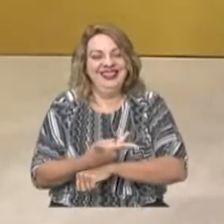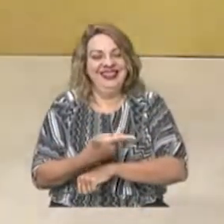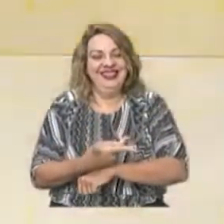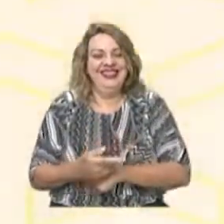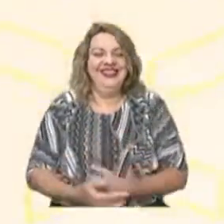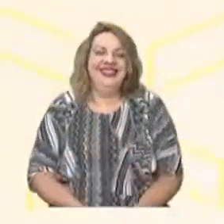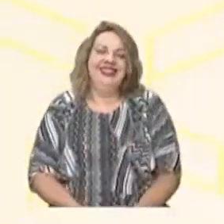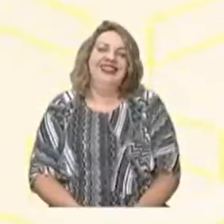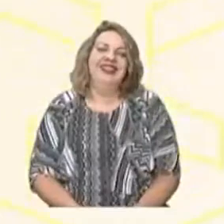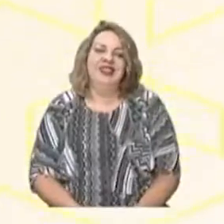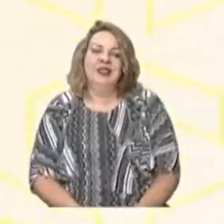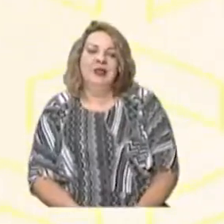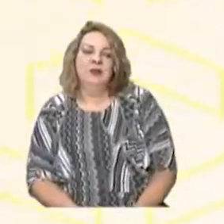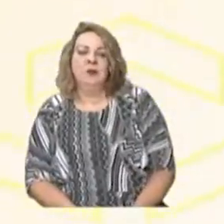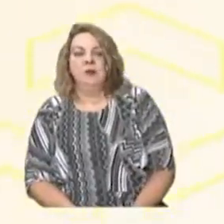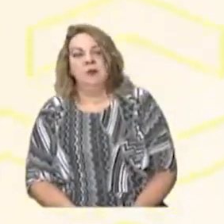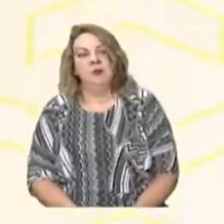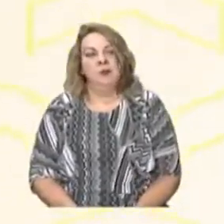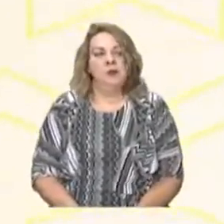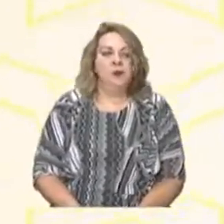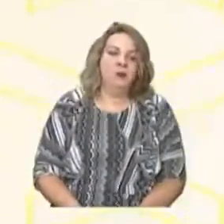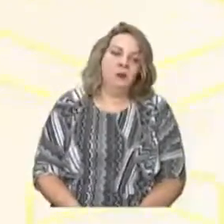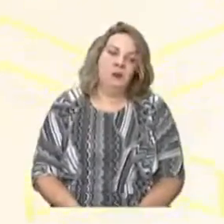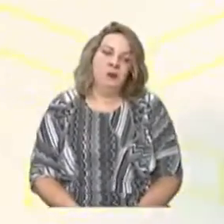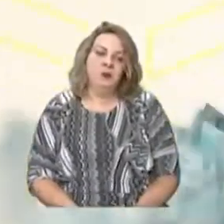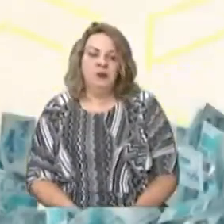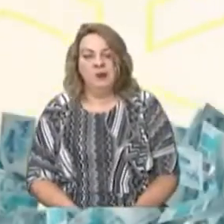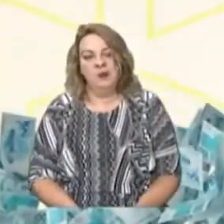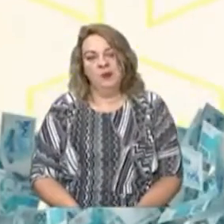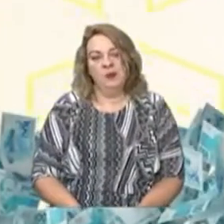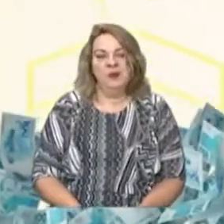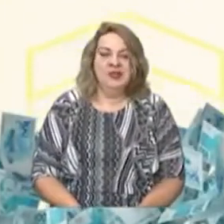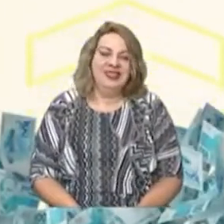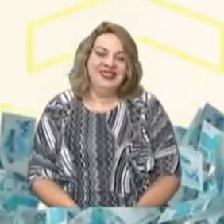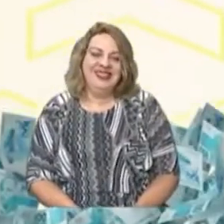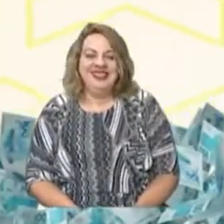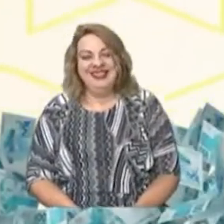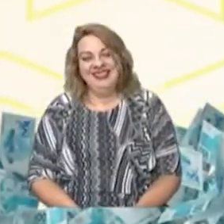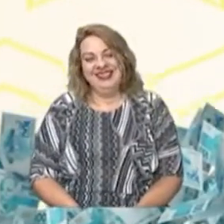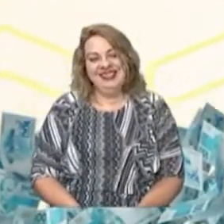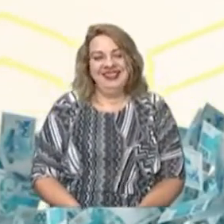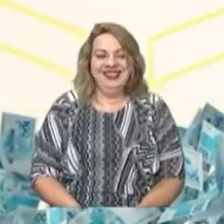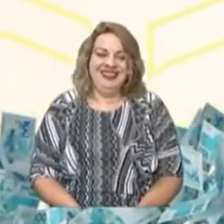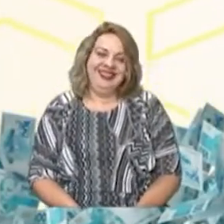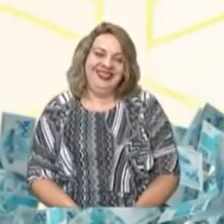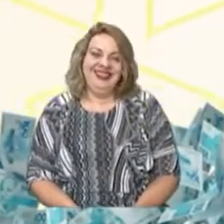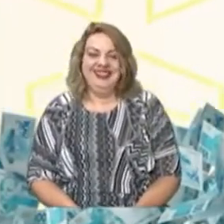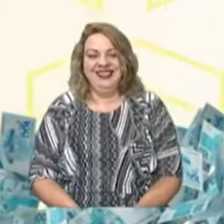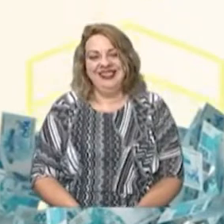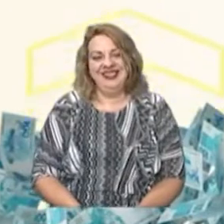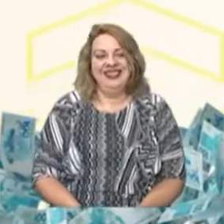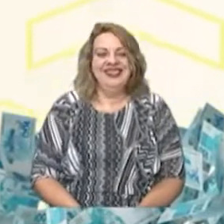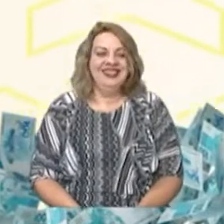segundo prêmio. No segundo prêmio de hoje, tem 7 mil reais. 7 mil reais agora, no segundo